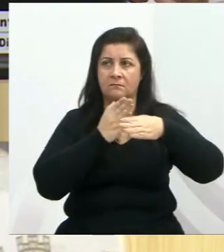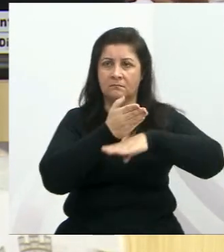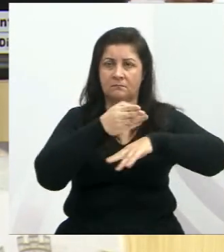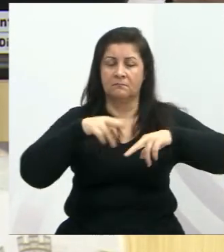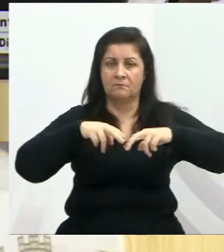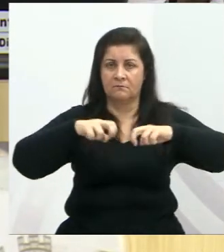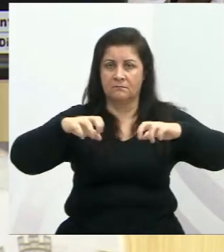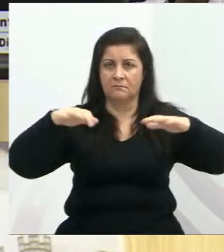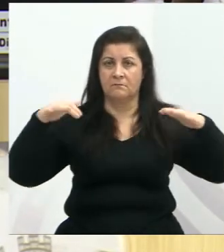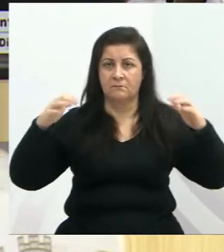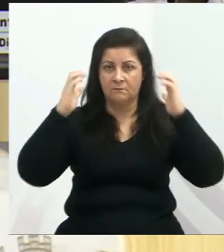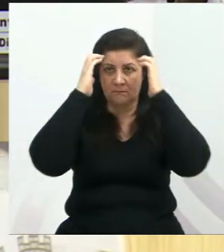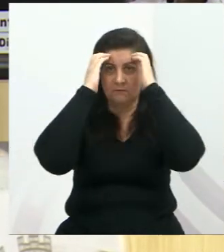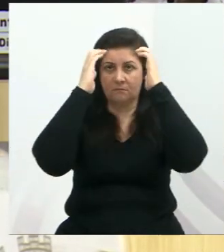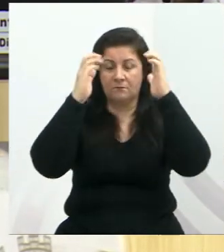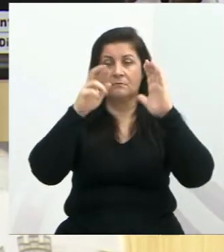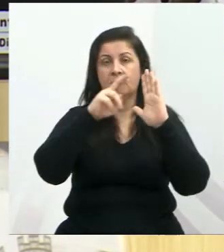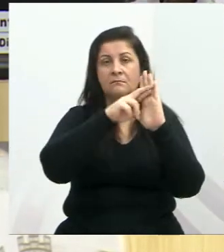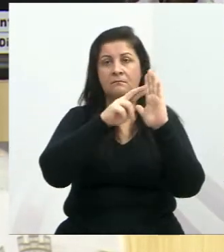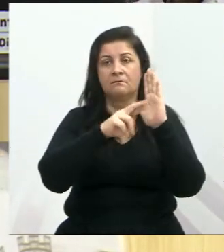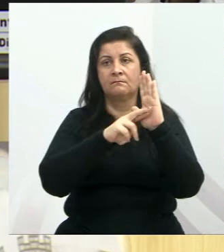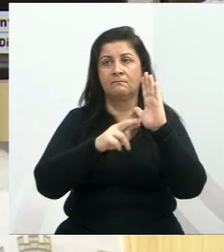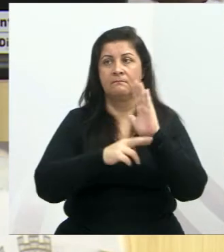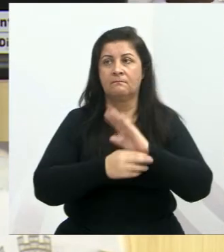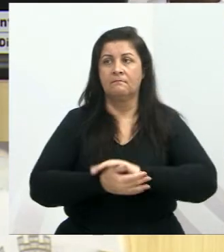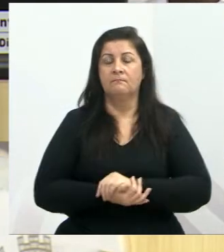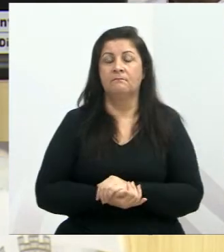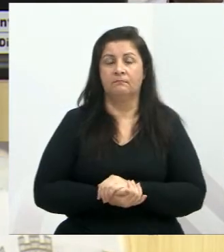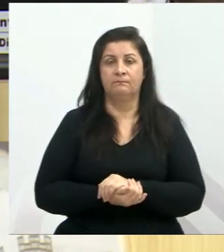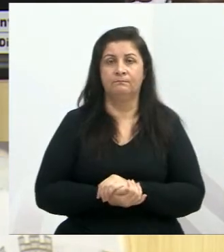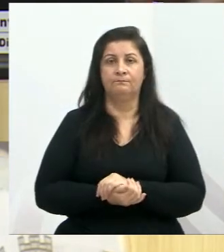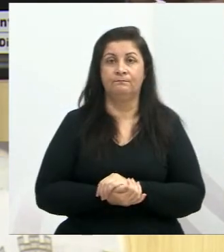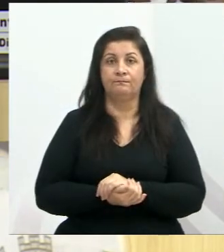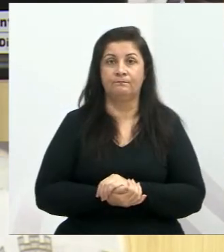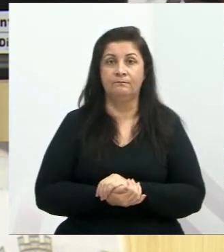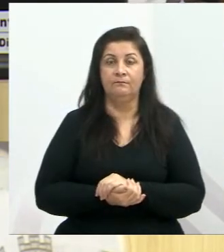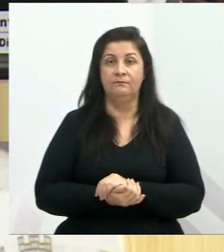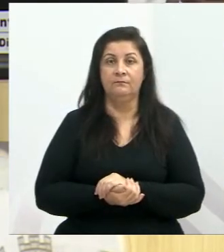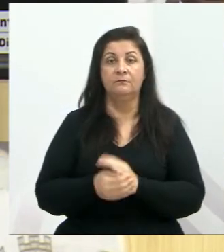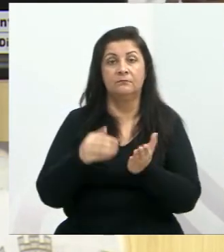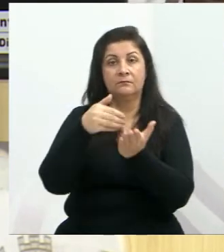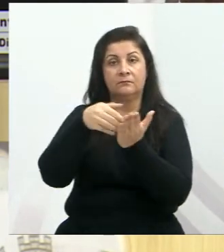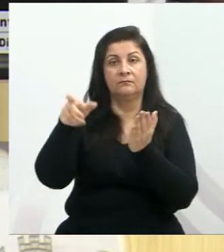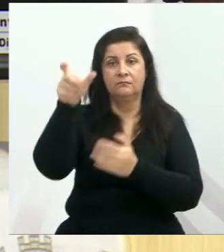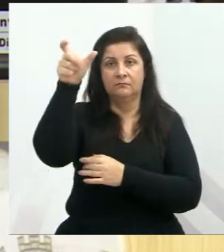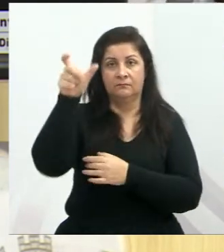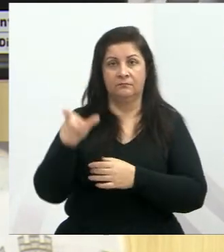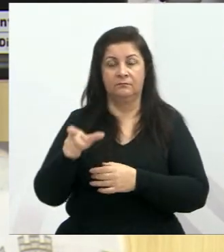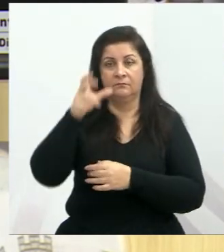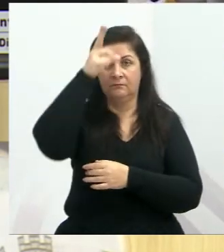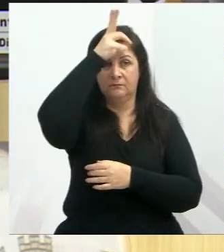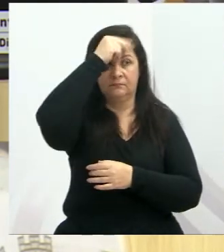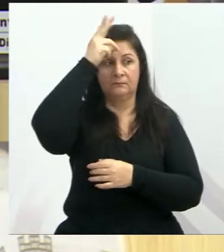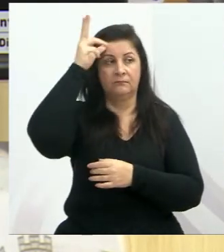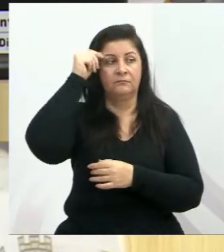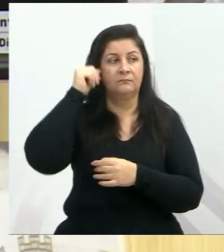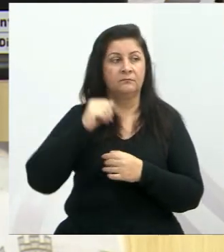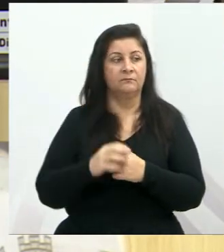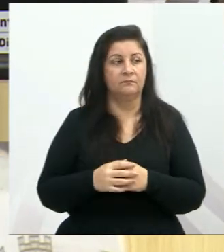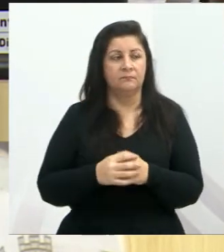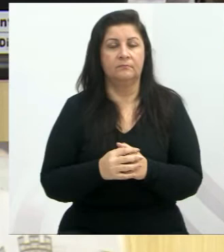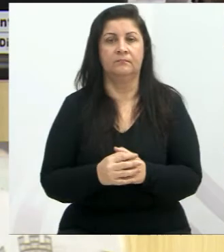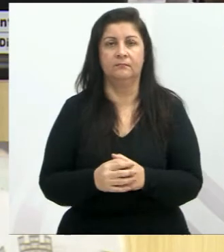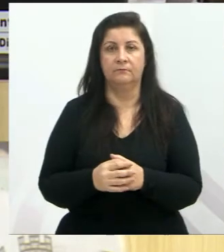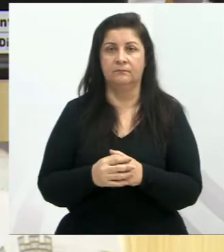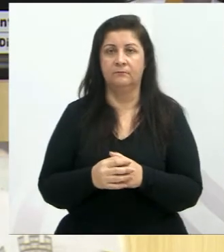egrégio plenário, cumpridas as formalidades regimentais, ser encaminhado ao senhor prefeito municipal de Jacareí